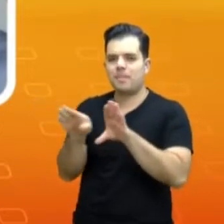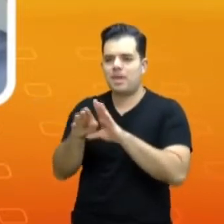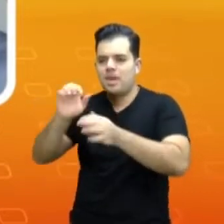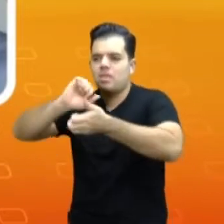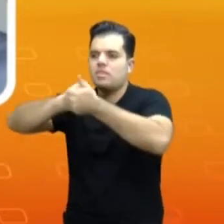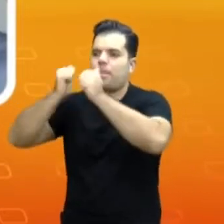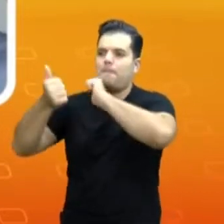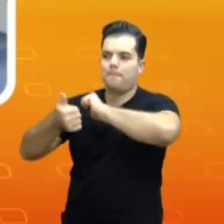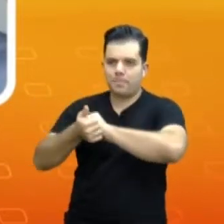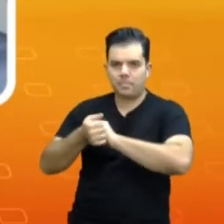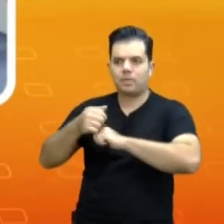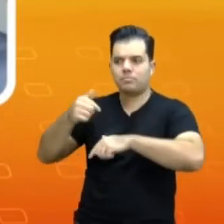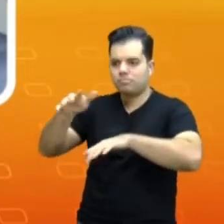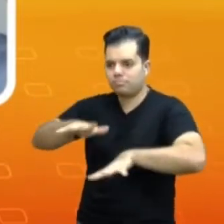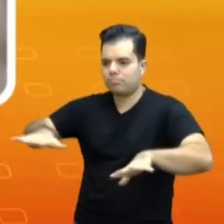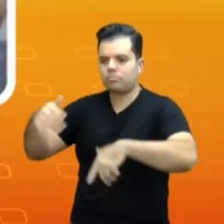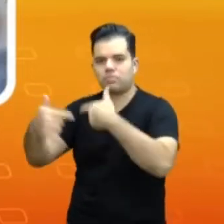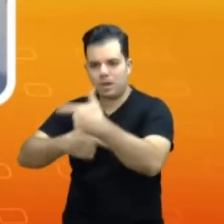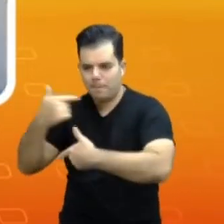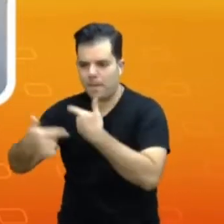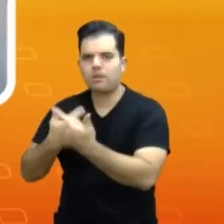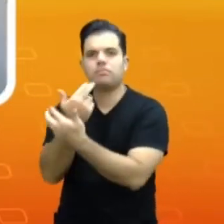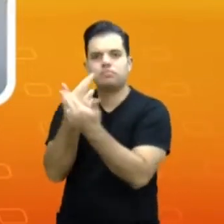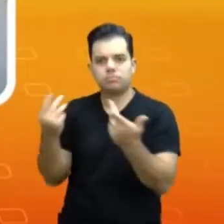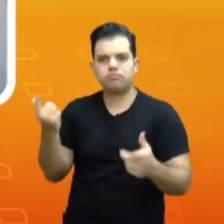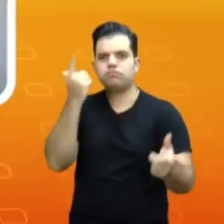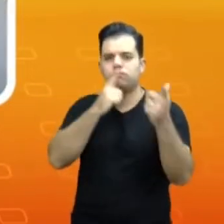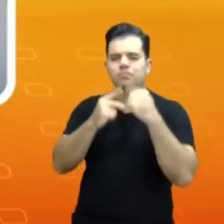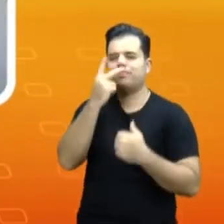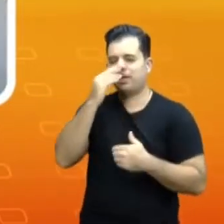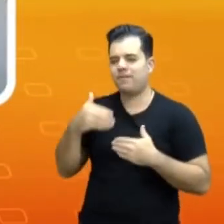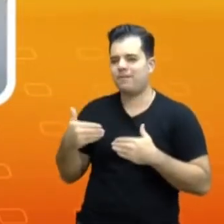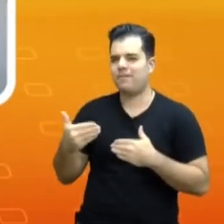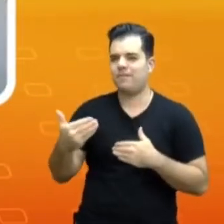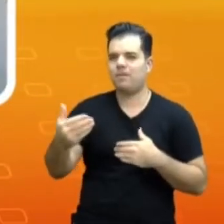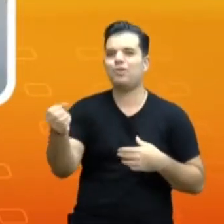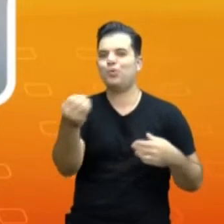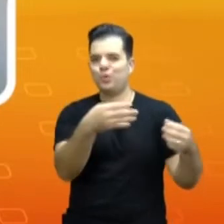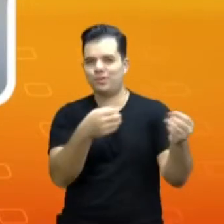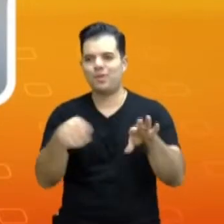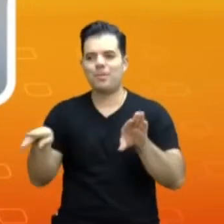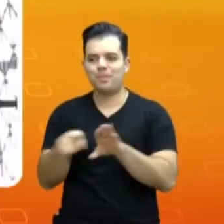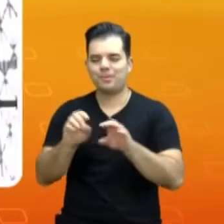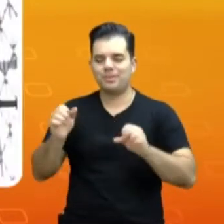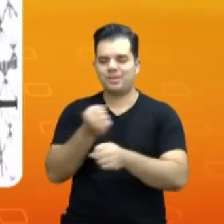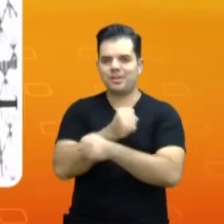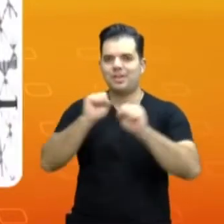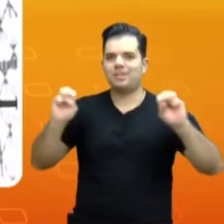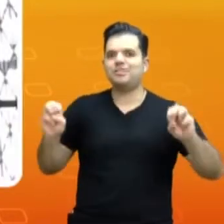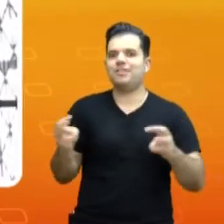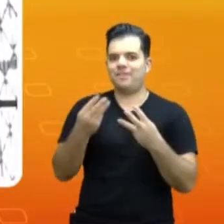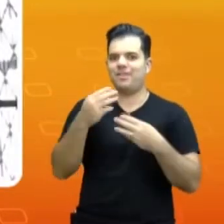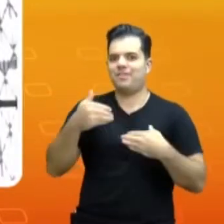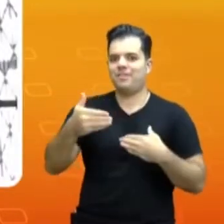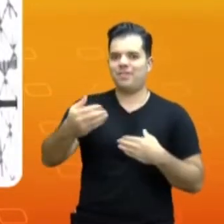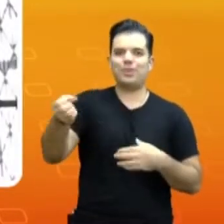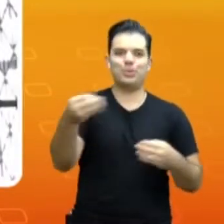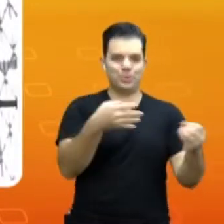flexível, né? E acho que a gente vai ter novidade aí para os próximos grandes eventos.